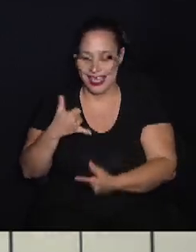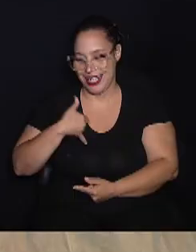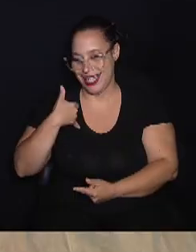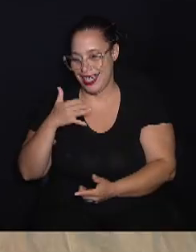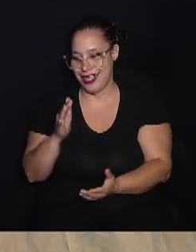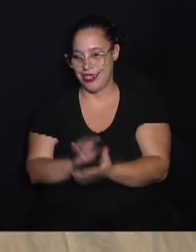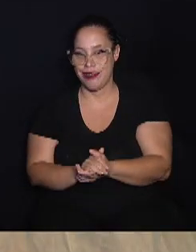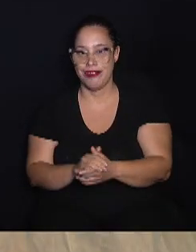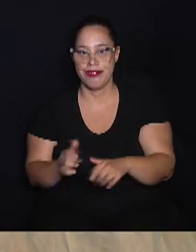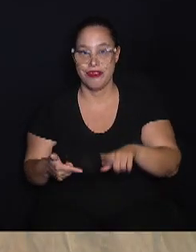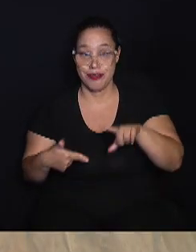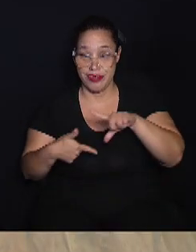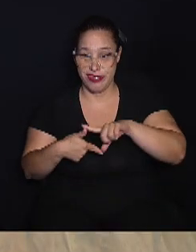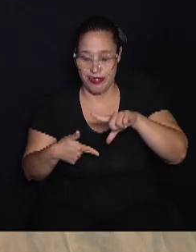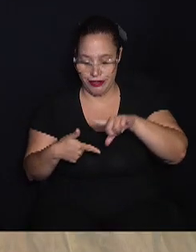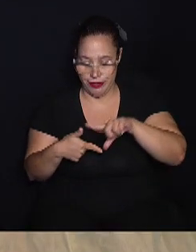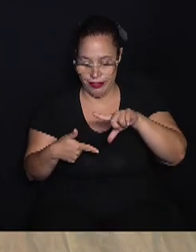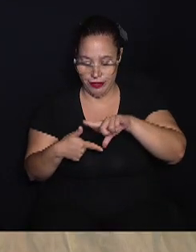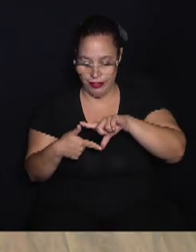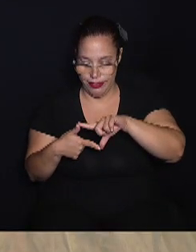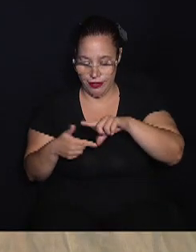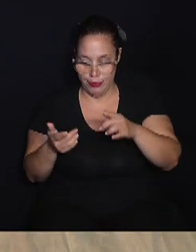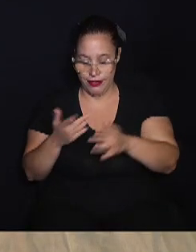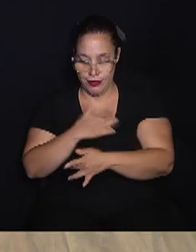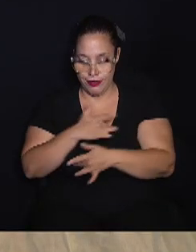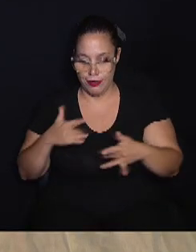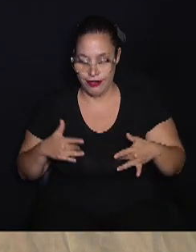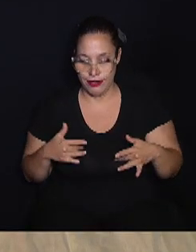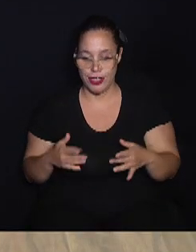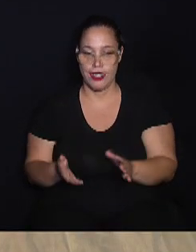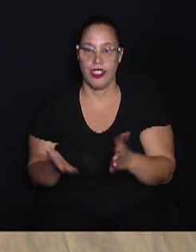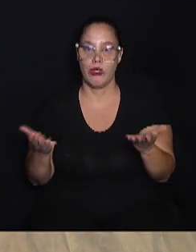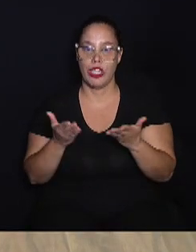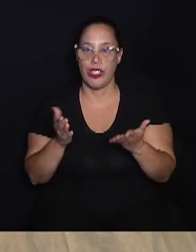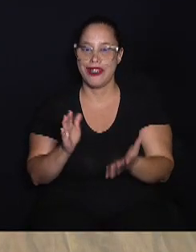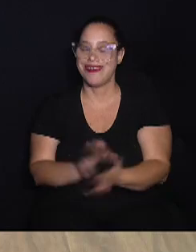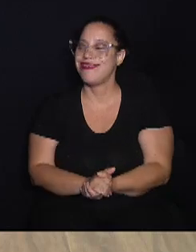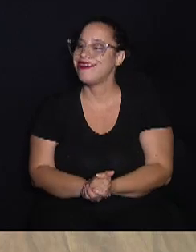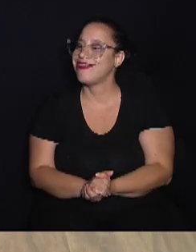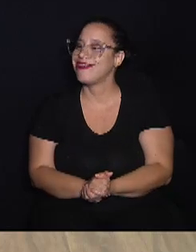etária a partir de agora é o nosso quadro de